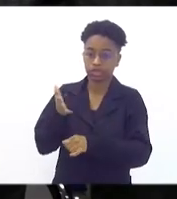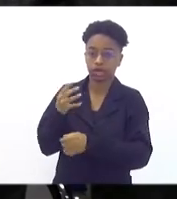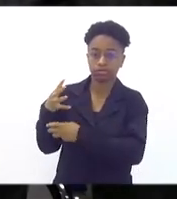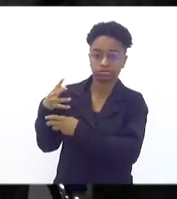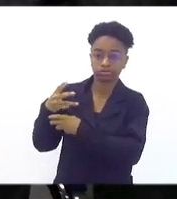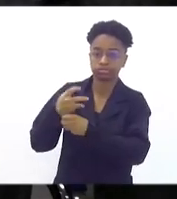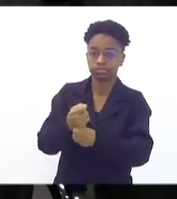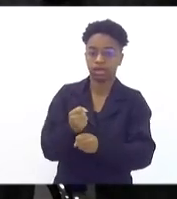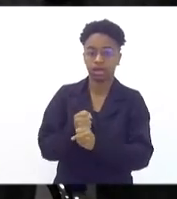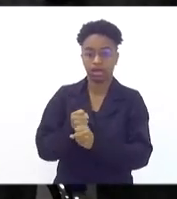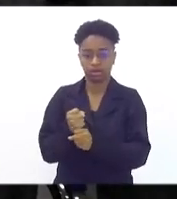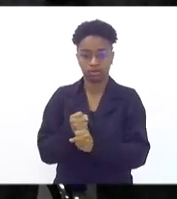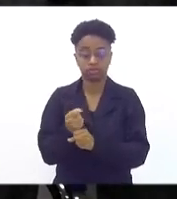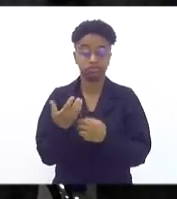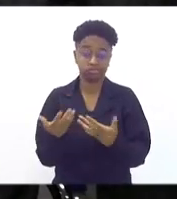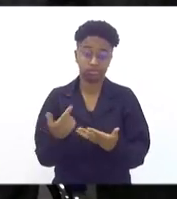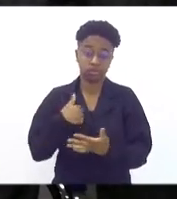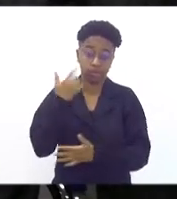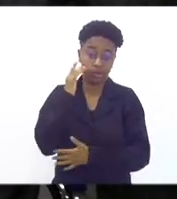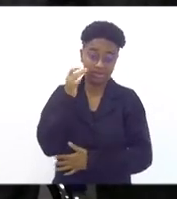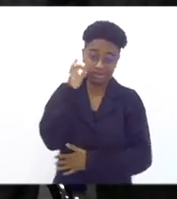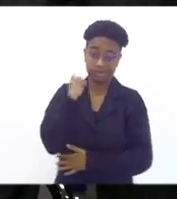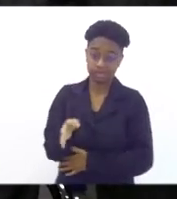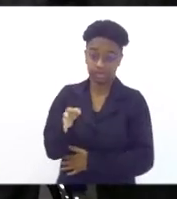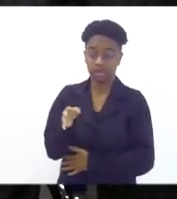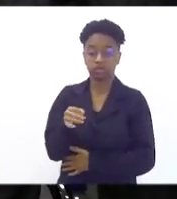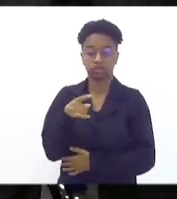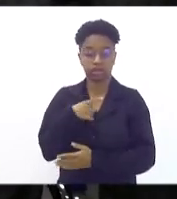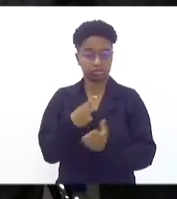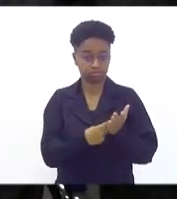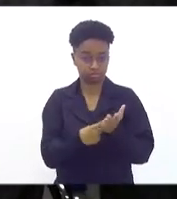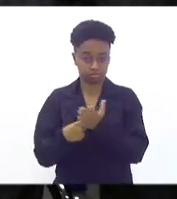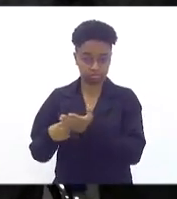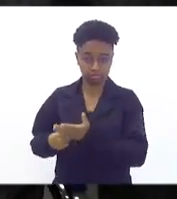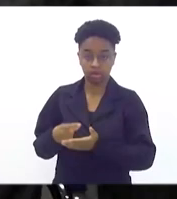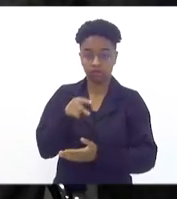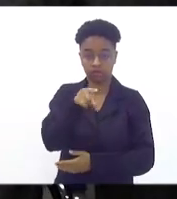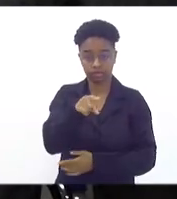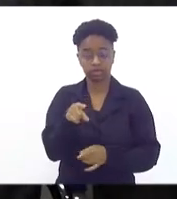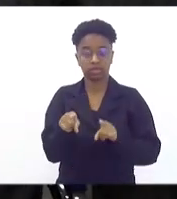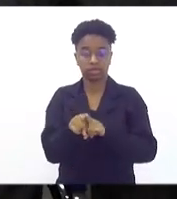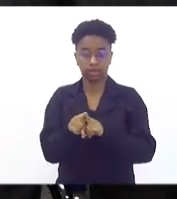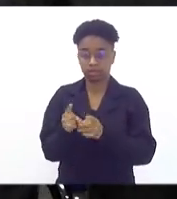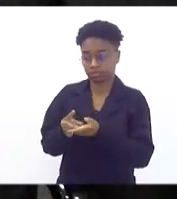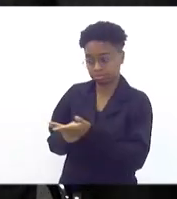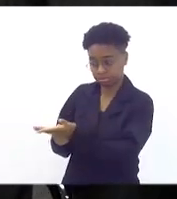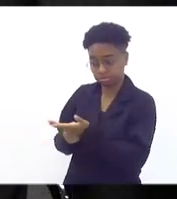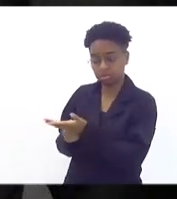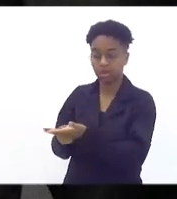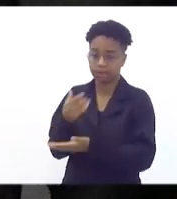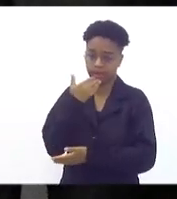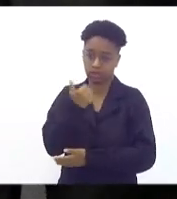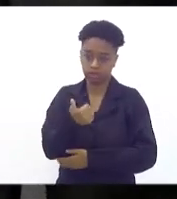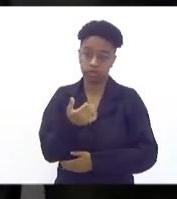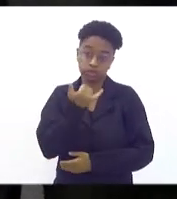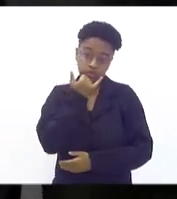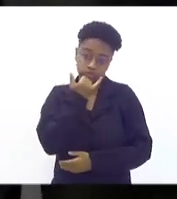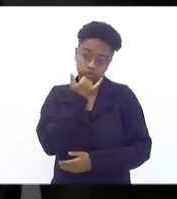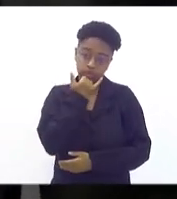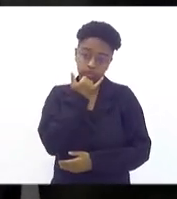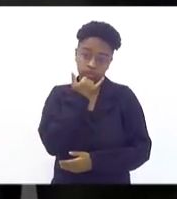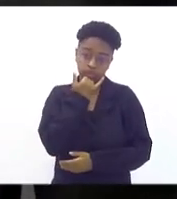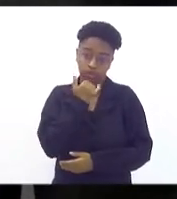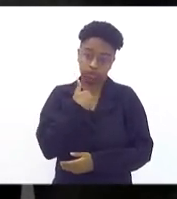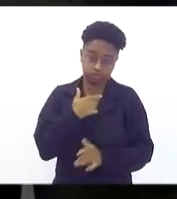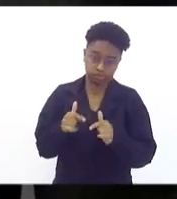acho que seria adequado e uma combinação de vossa excelência com ele acho que ficaria mais elegante Desculpa a minha a